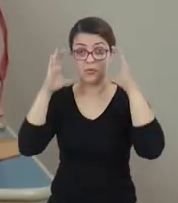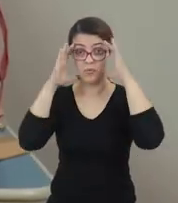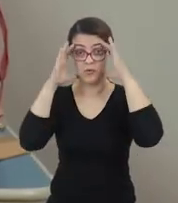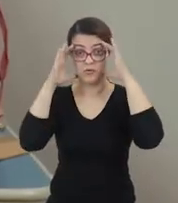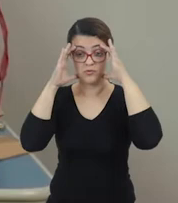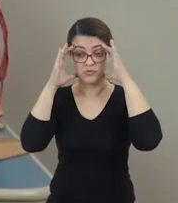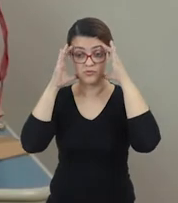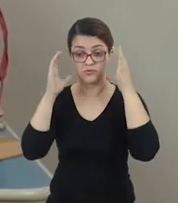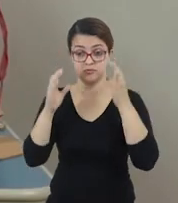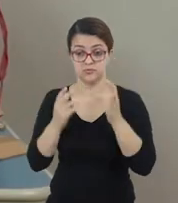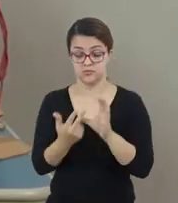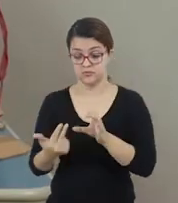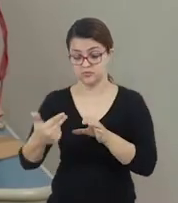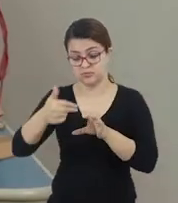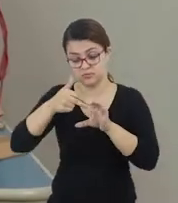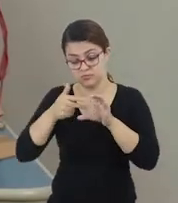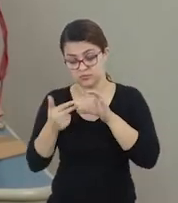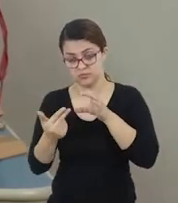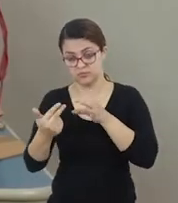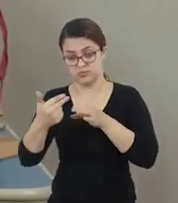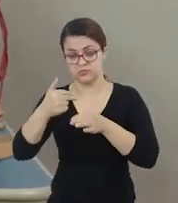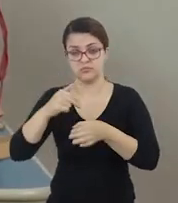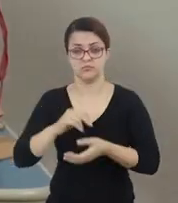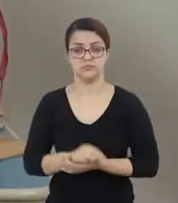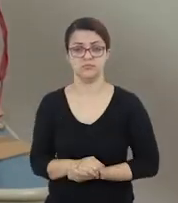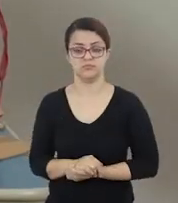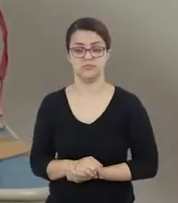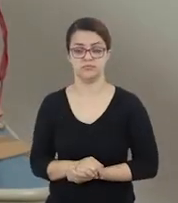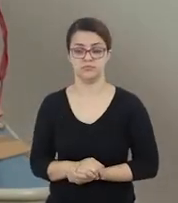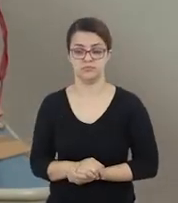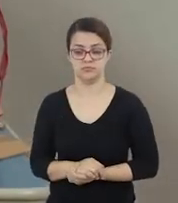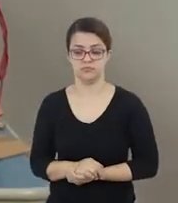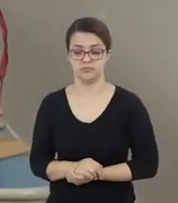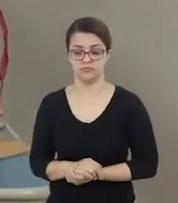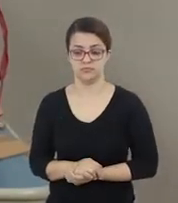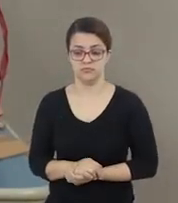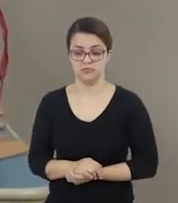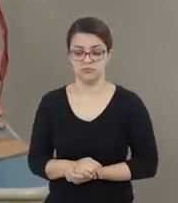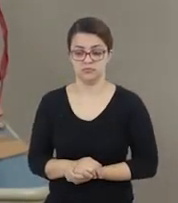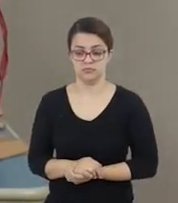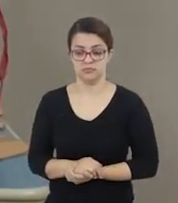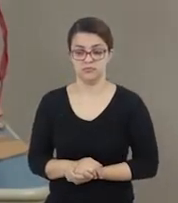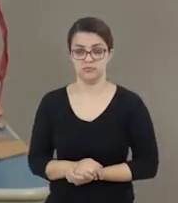Tirar essa parte redondinha. Olha aí.